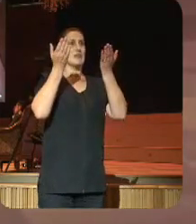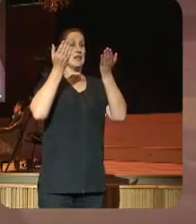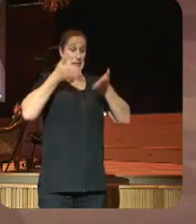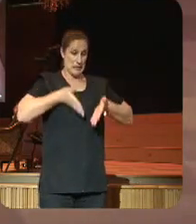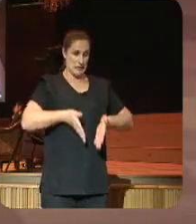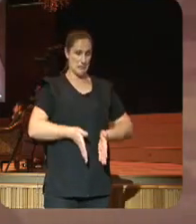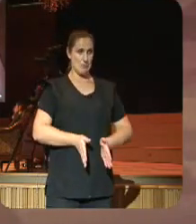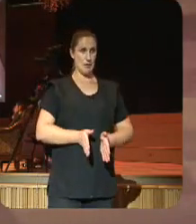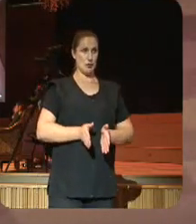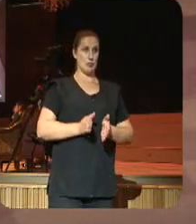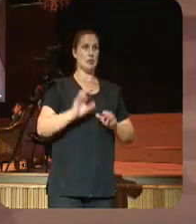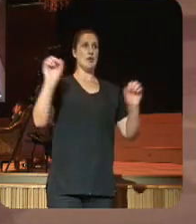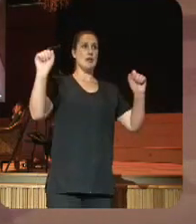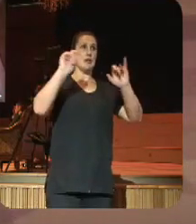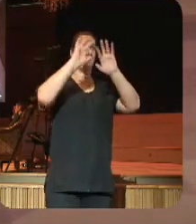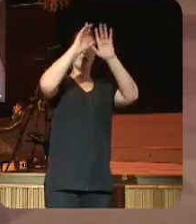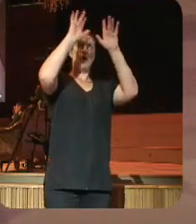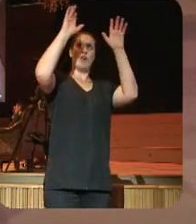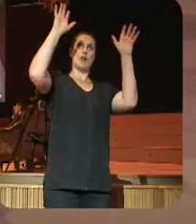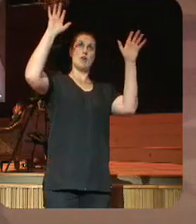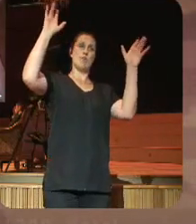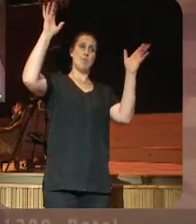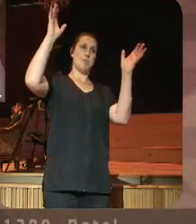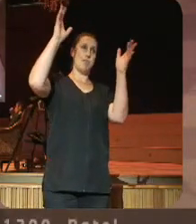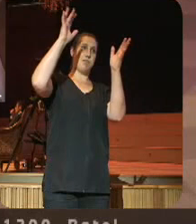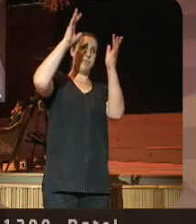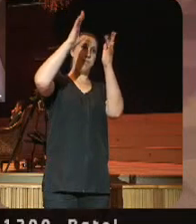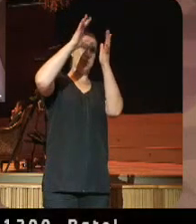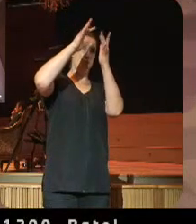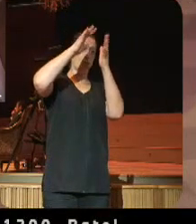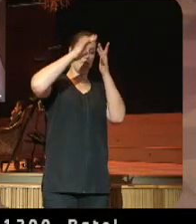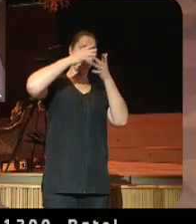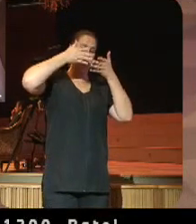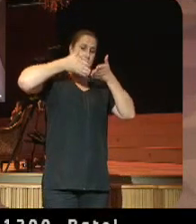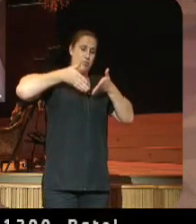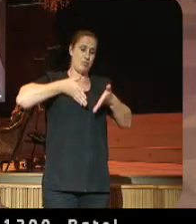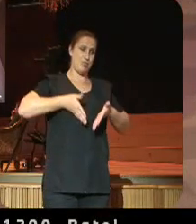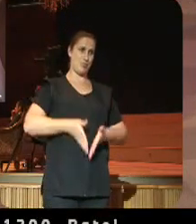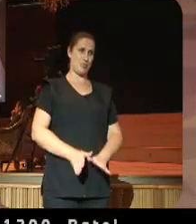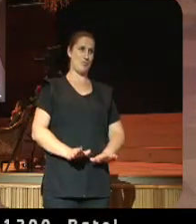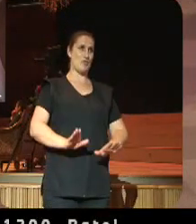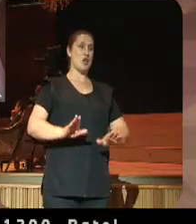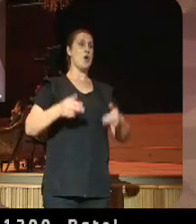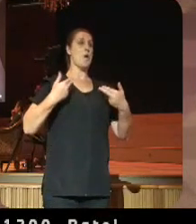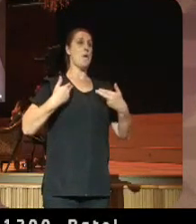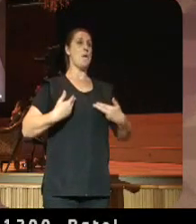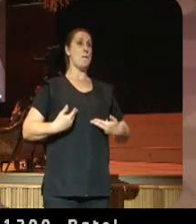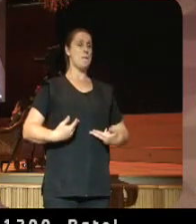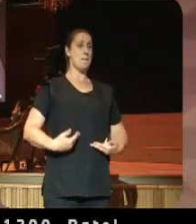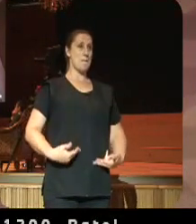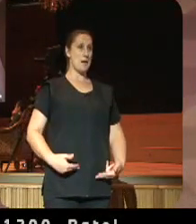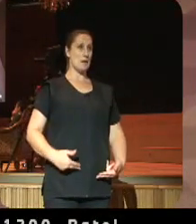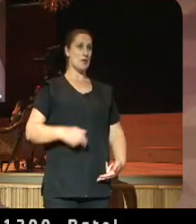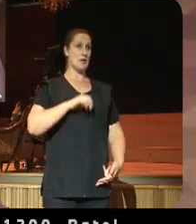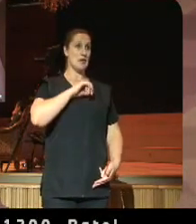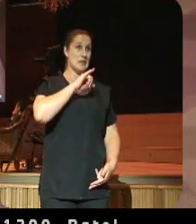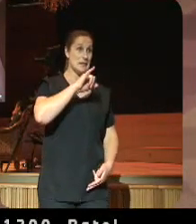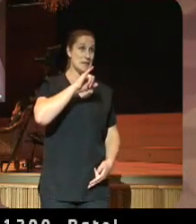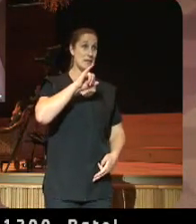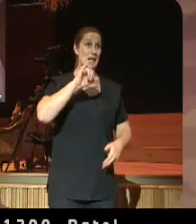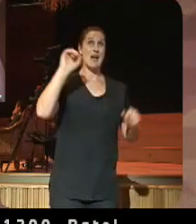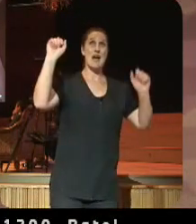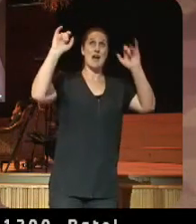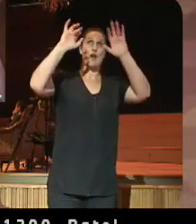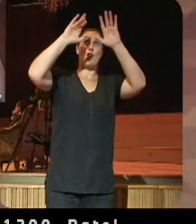se esvazia da sua glória, para caber na forma humana, porque se a glória toda dele viesse,